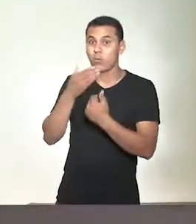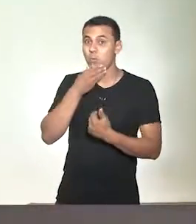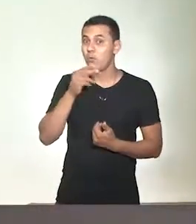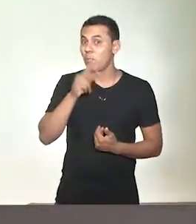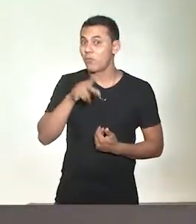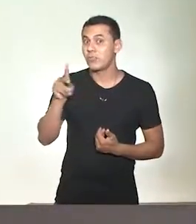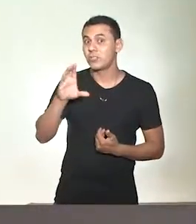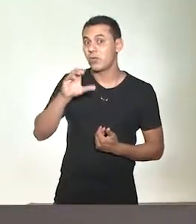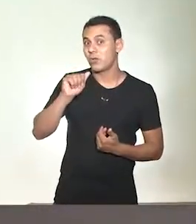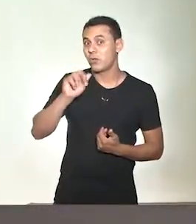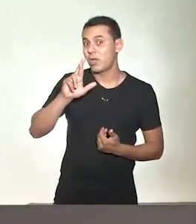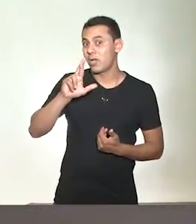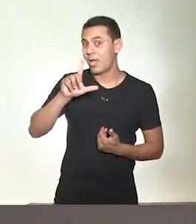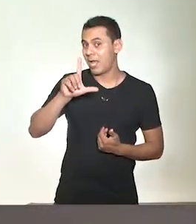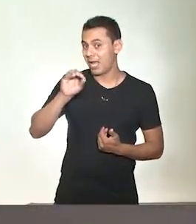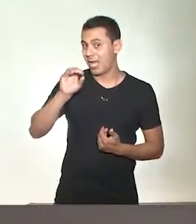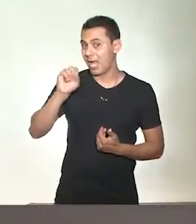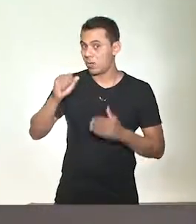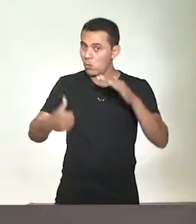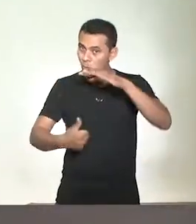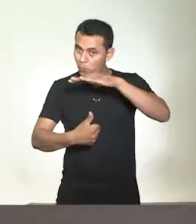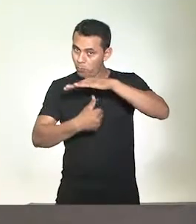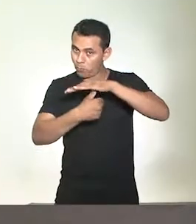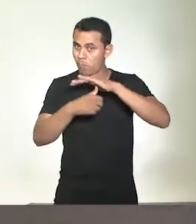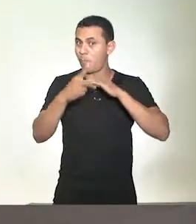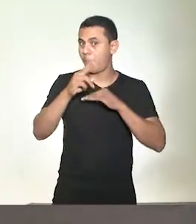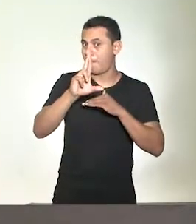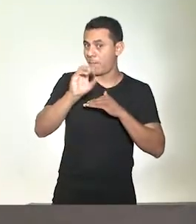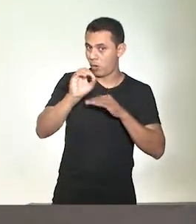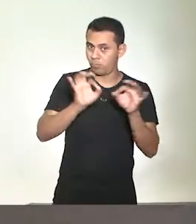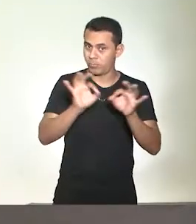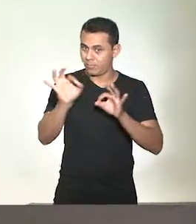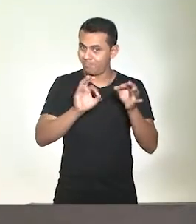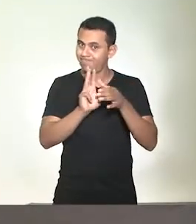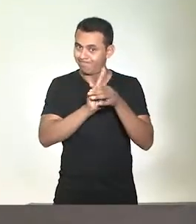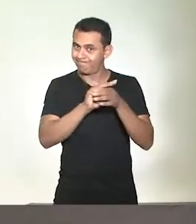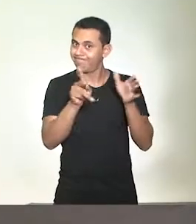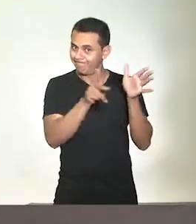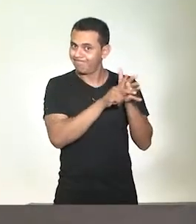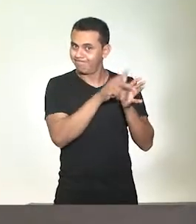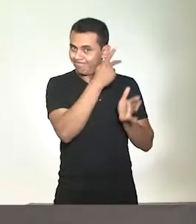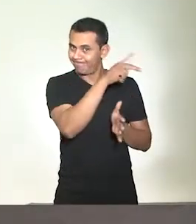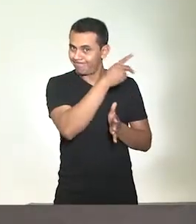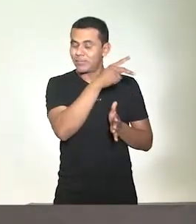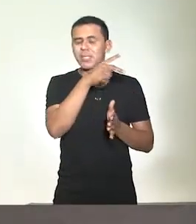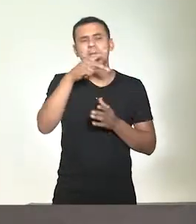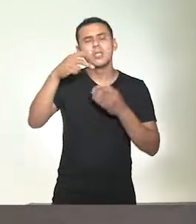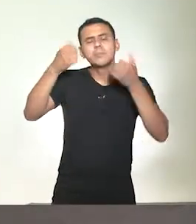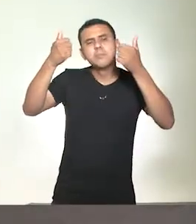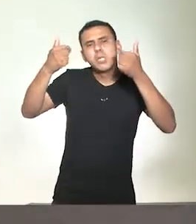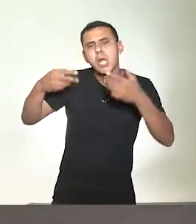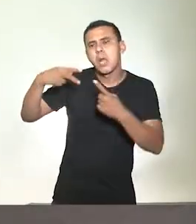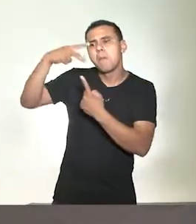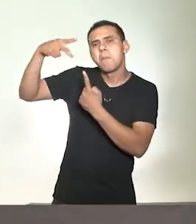Professor Carlos Augusto Matos de Carvalho pró-reitor de planejamento da Universidade Federal de Roraima sobre o plano de desenvolvimento